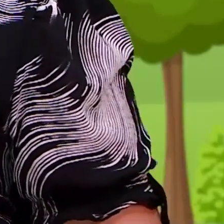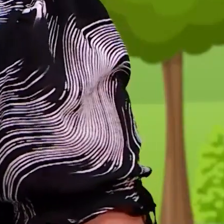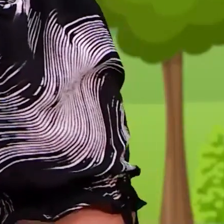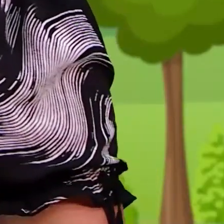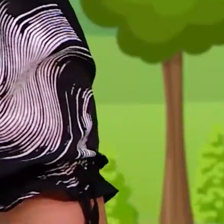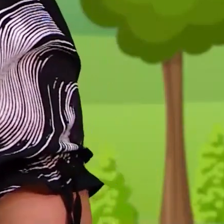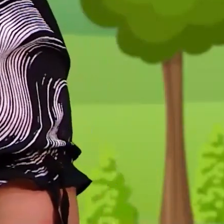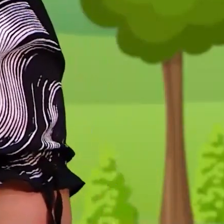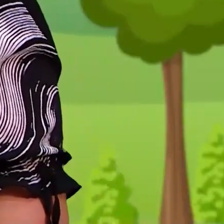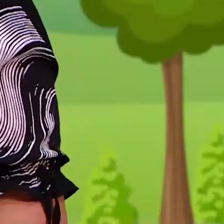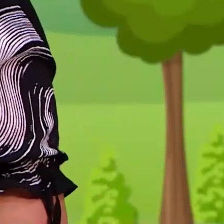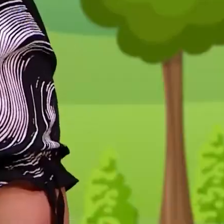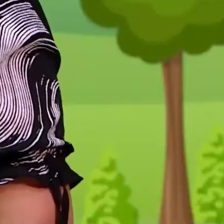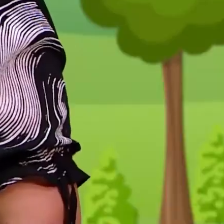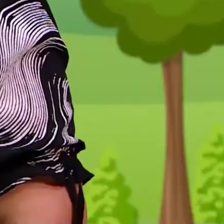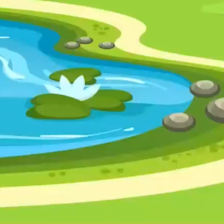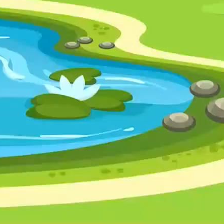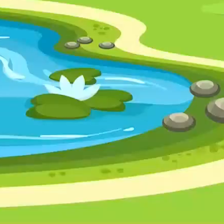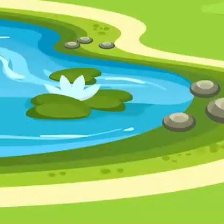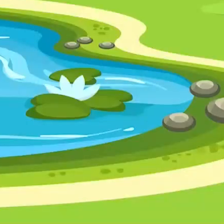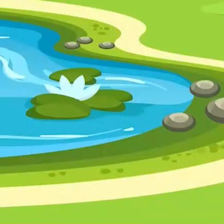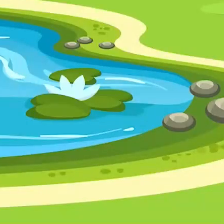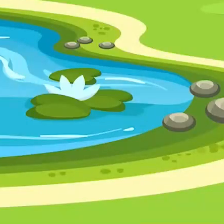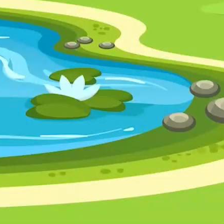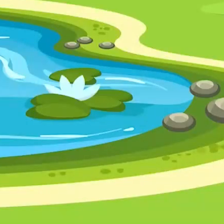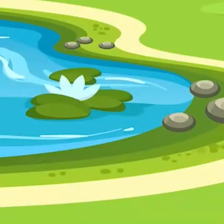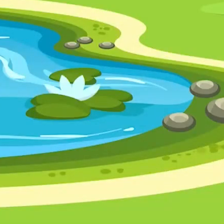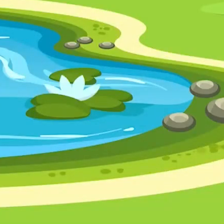companhia? Sem a tua